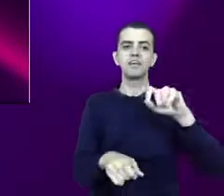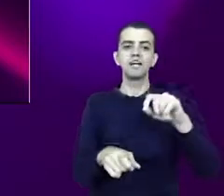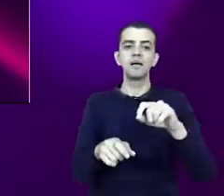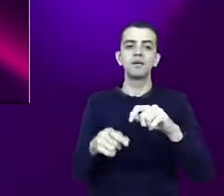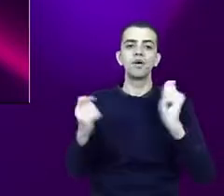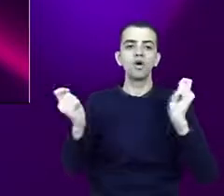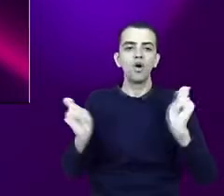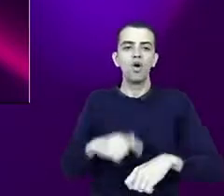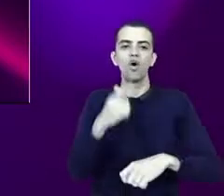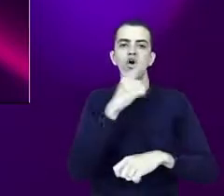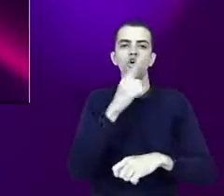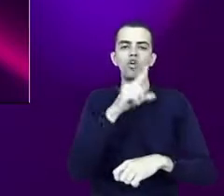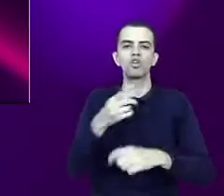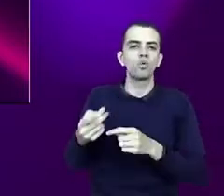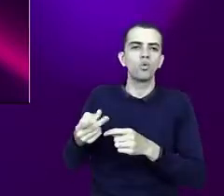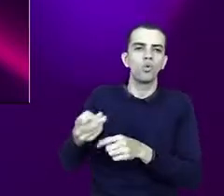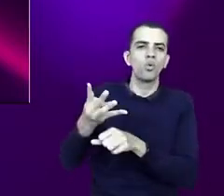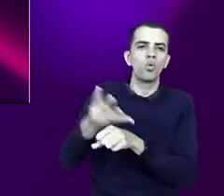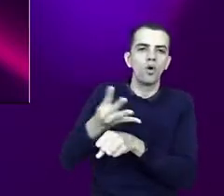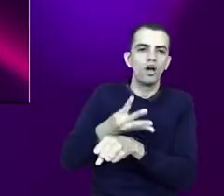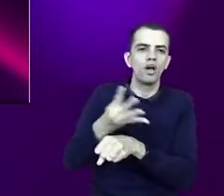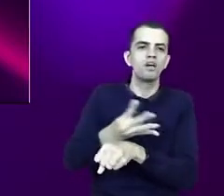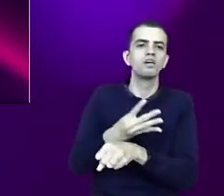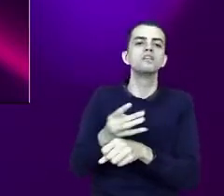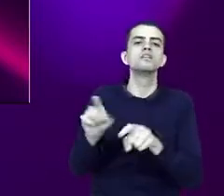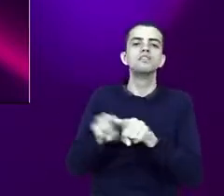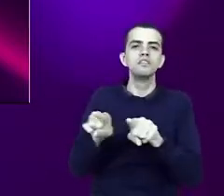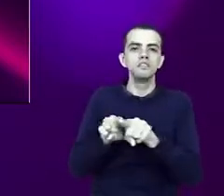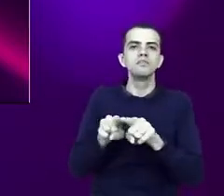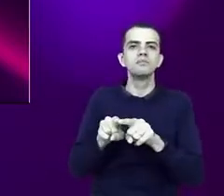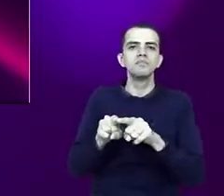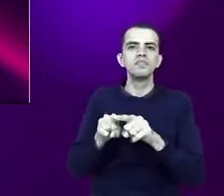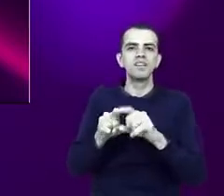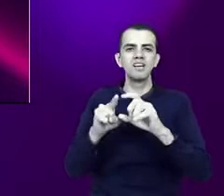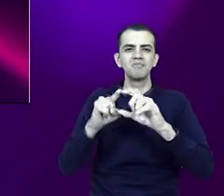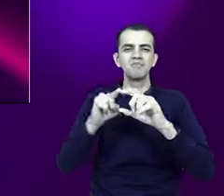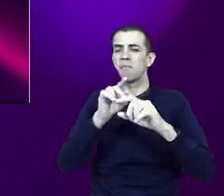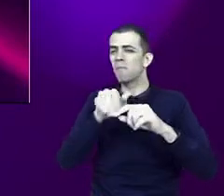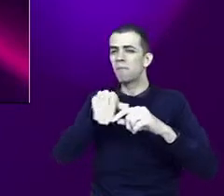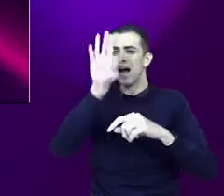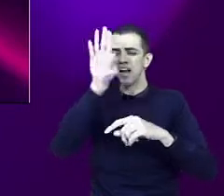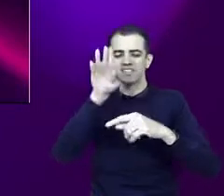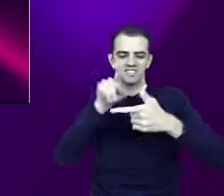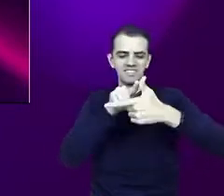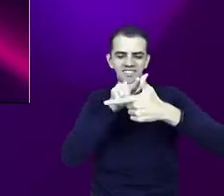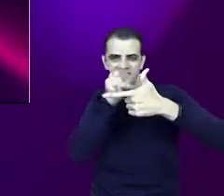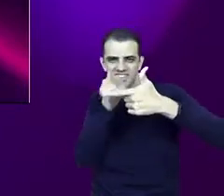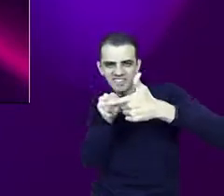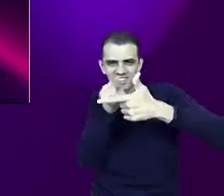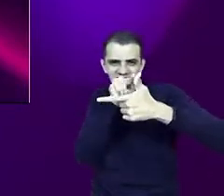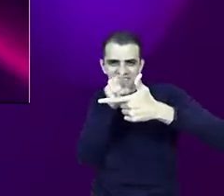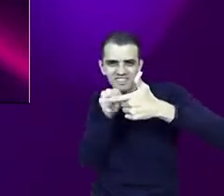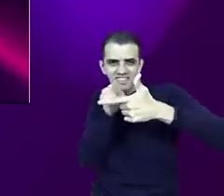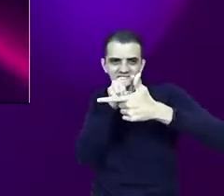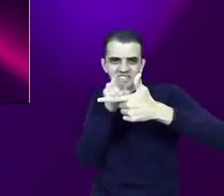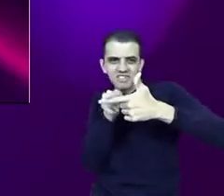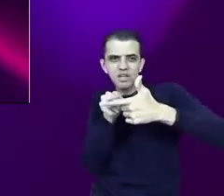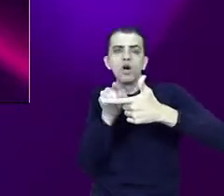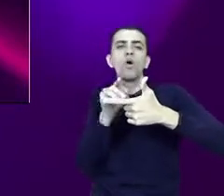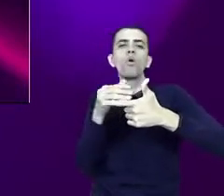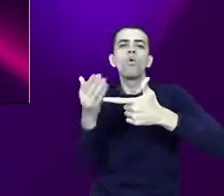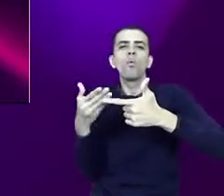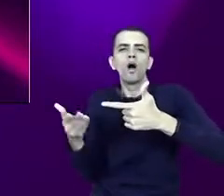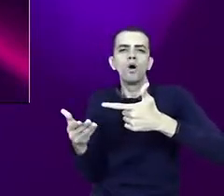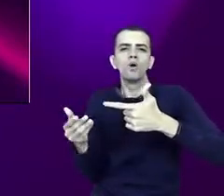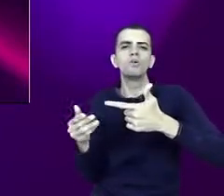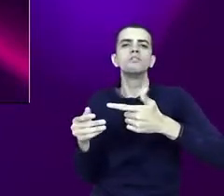ou você minimiza, ou, no mínimo, você sabe qual é a angulação máxima que esse paciente pode ter de flexo-extensão para